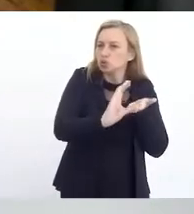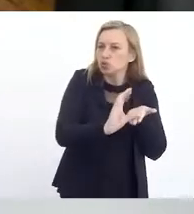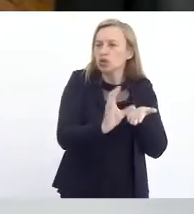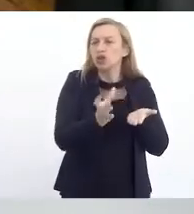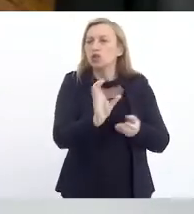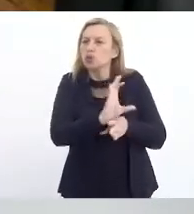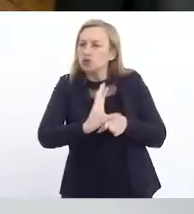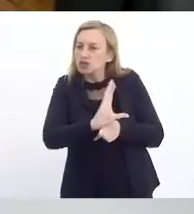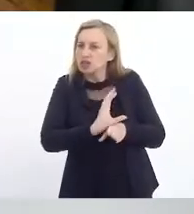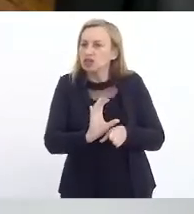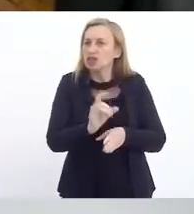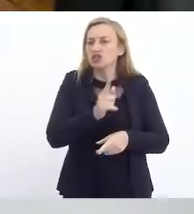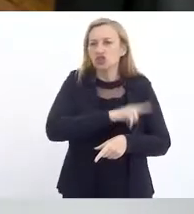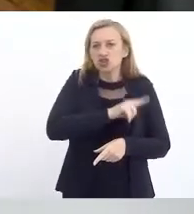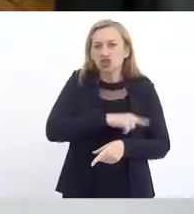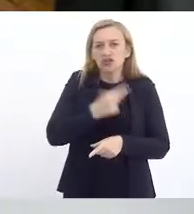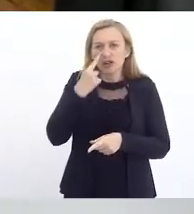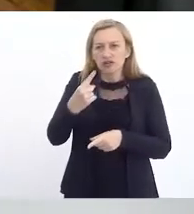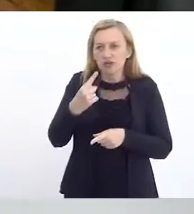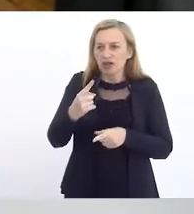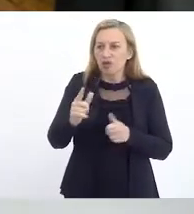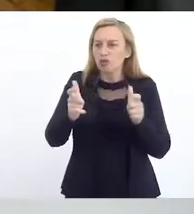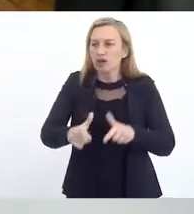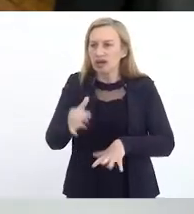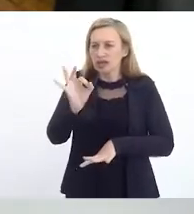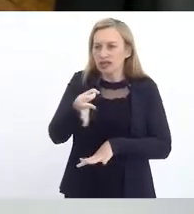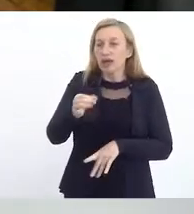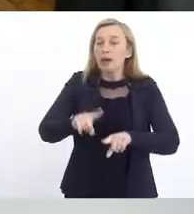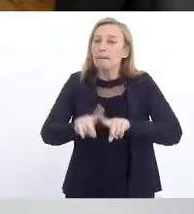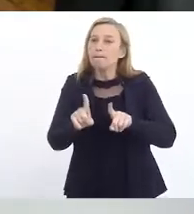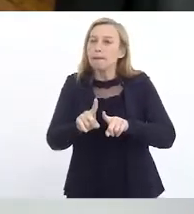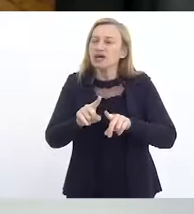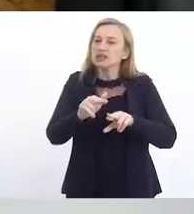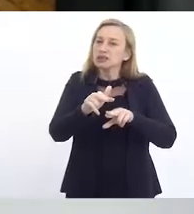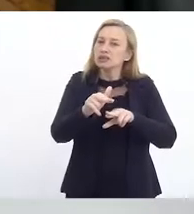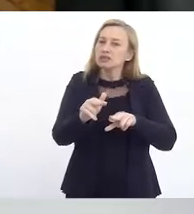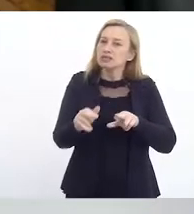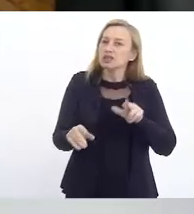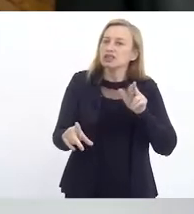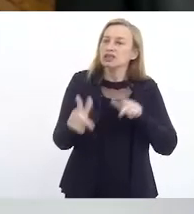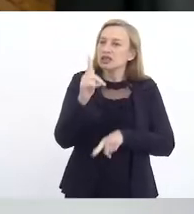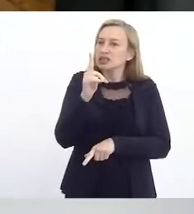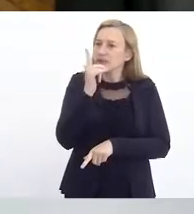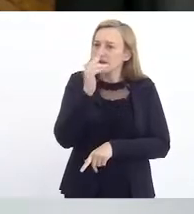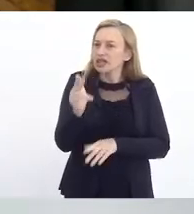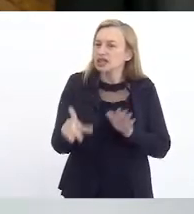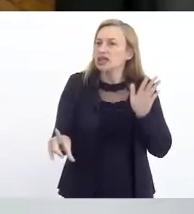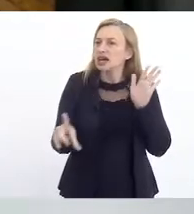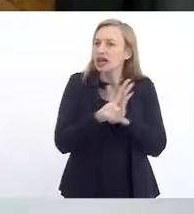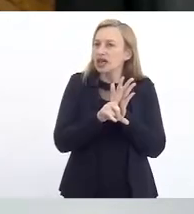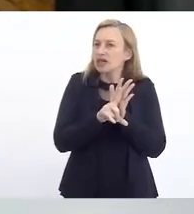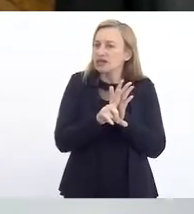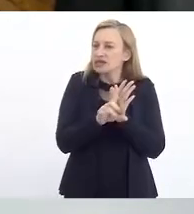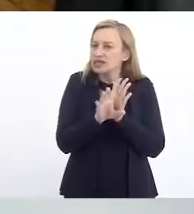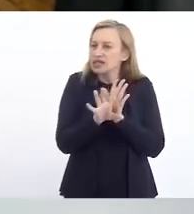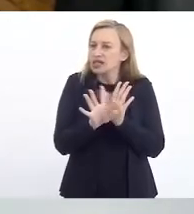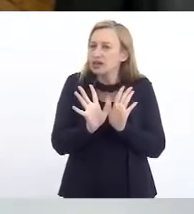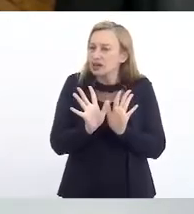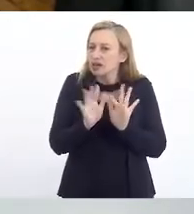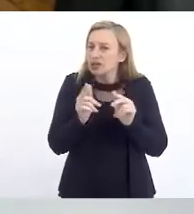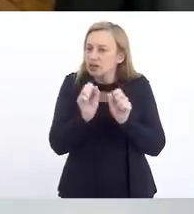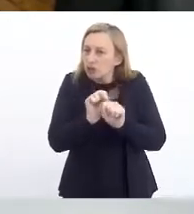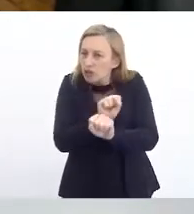Gestor é que vai estar definindo as prioridades. Mas me parece que a lei ela deve ser enxuta, deve definir